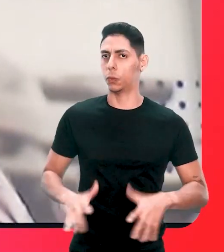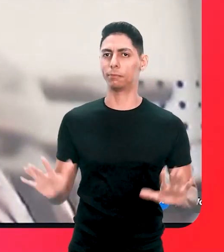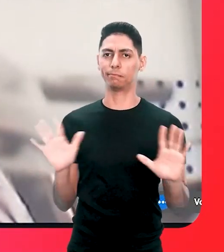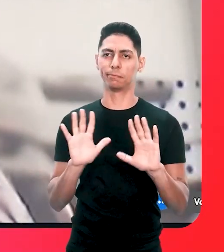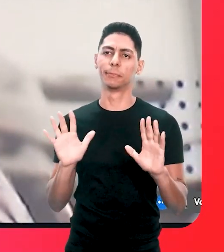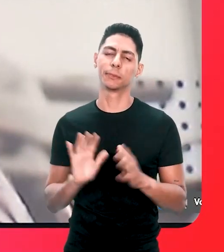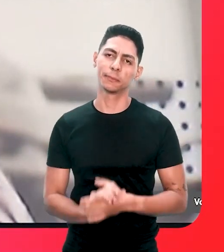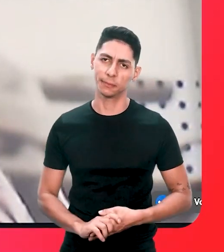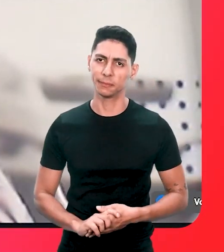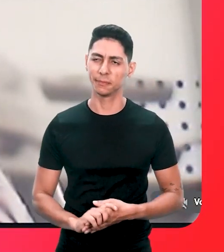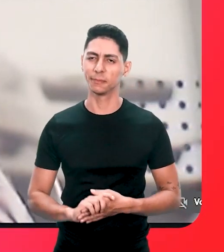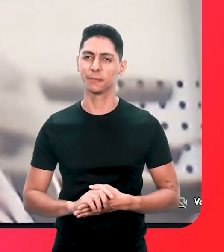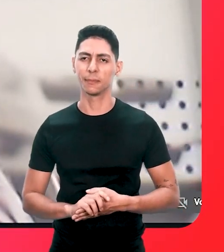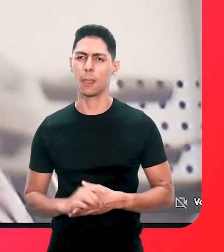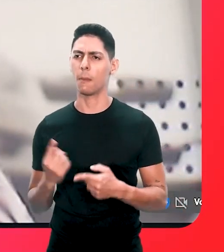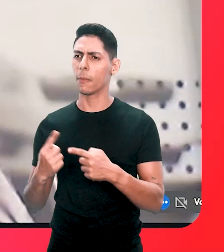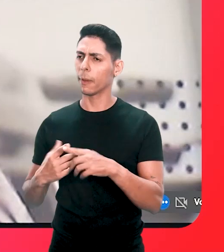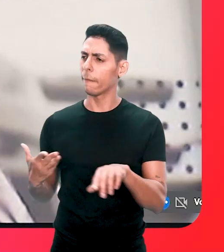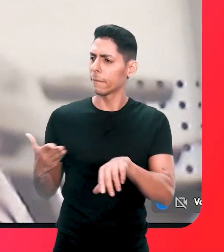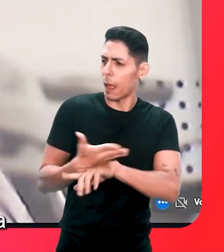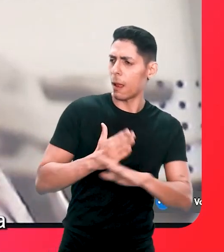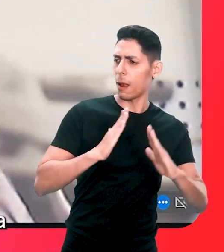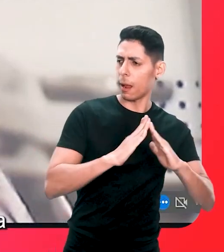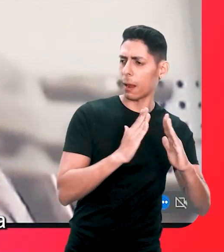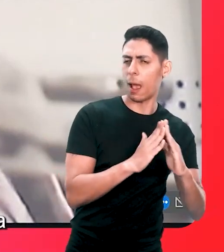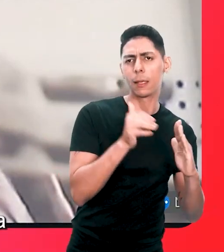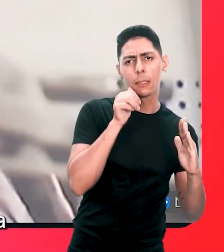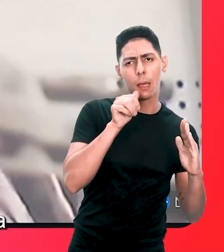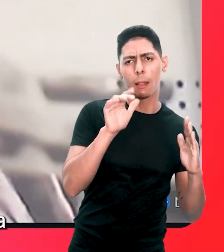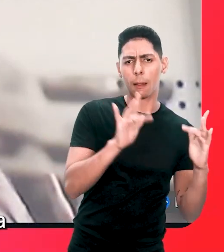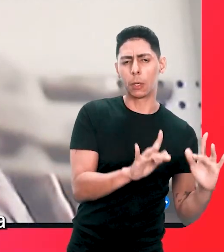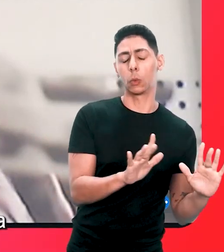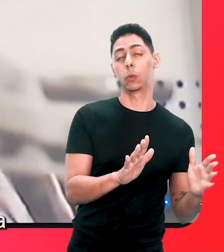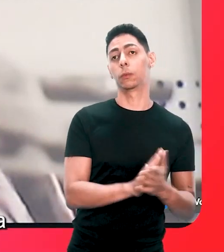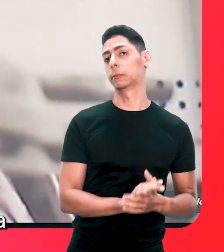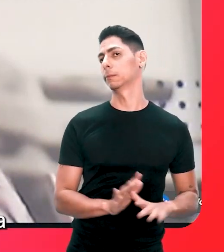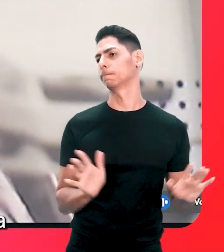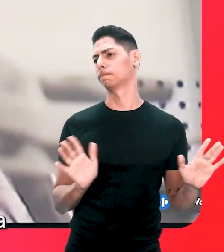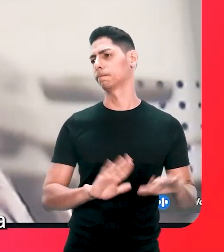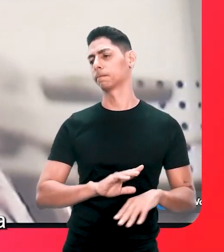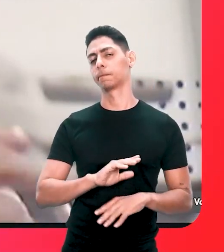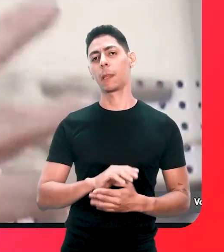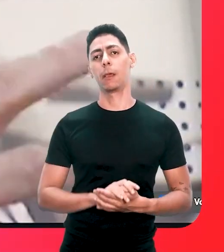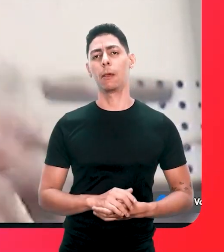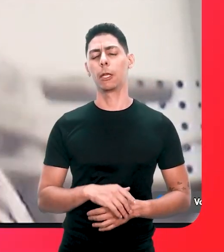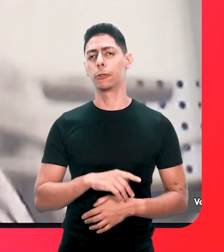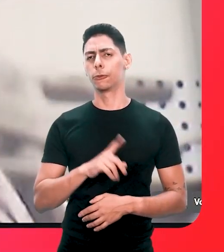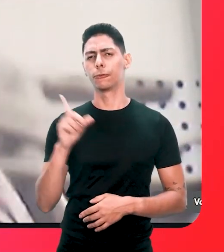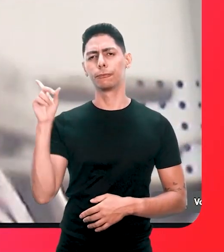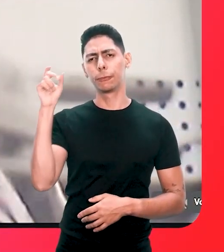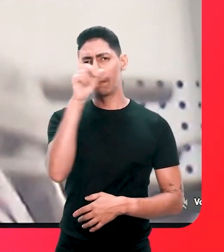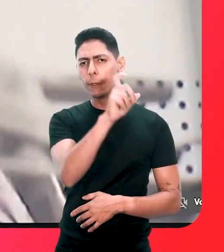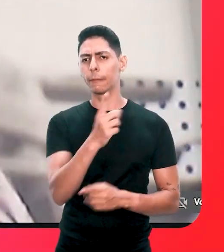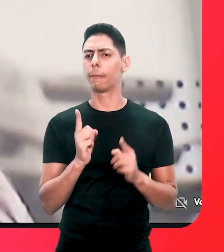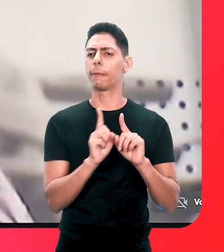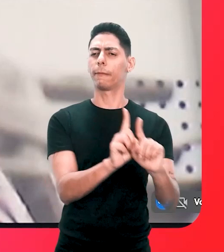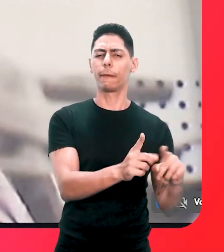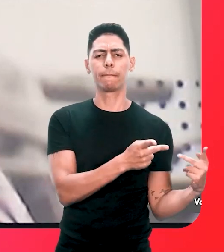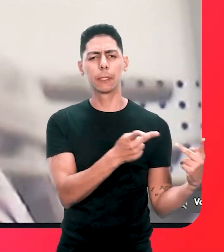dormir na casa da namorada, nem... passar um fim de semana com a namorada em tal lugar...